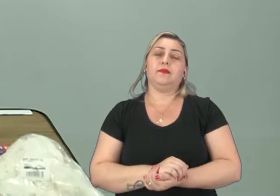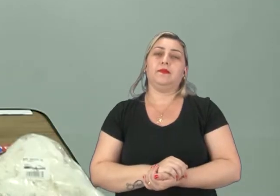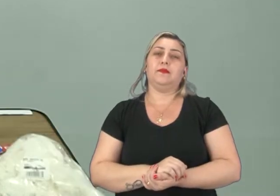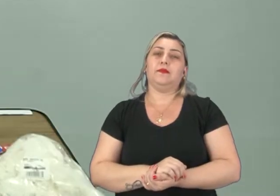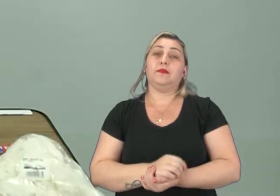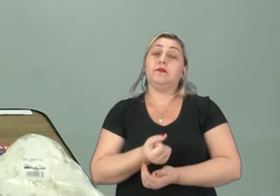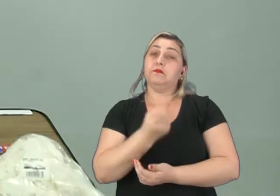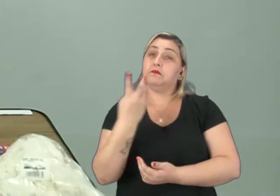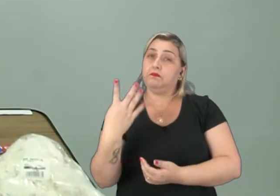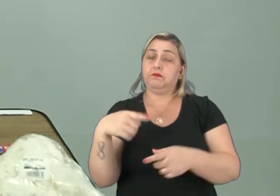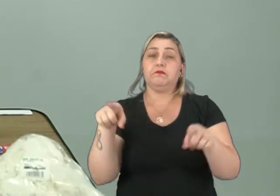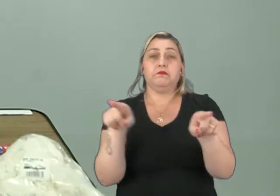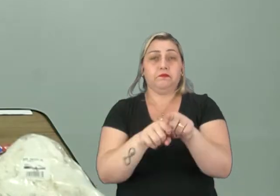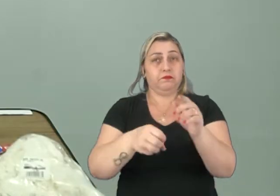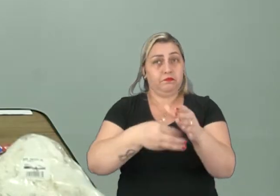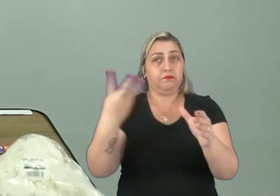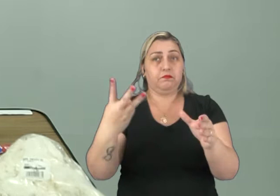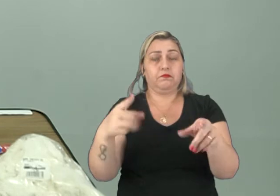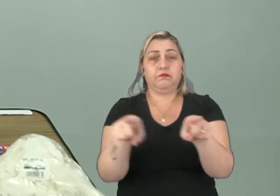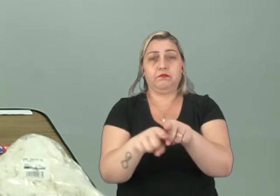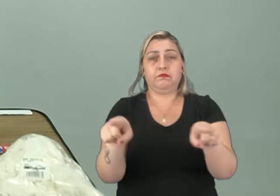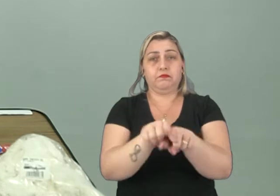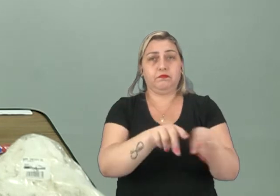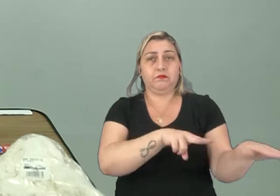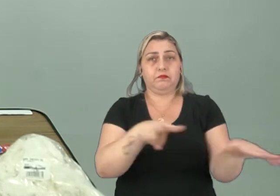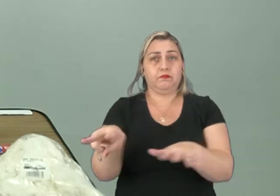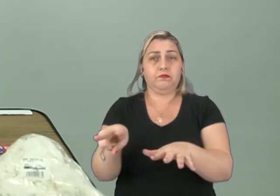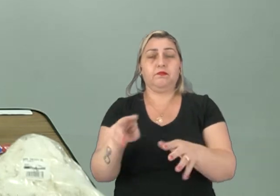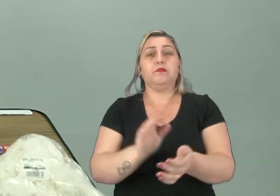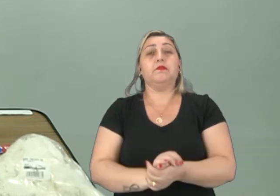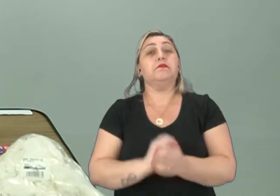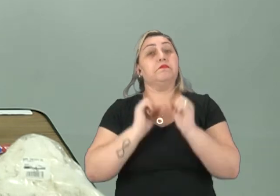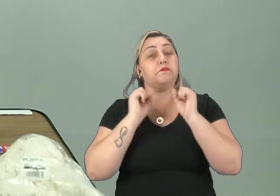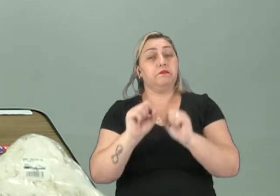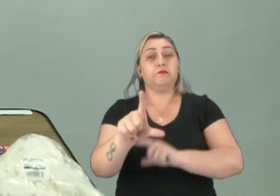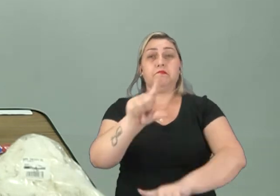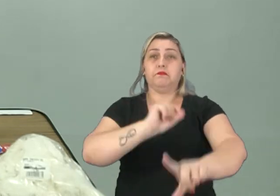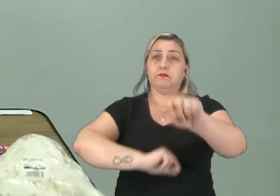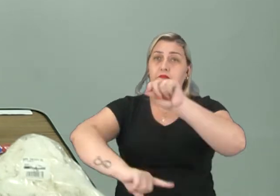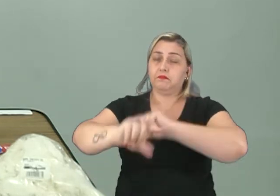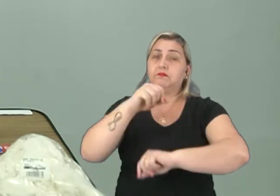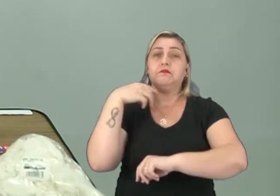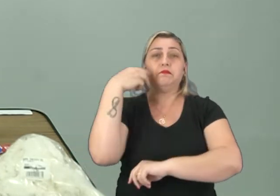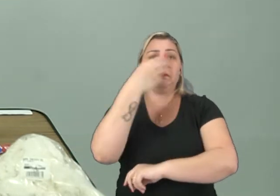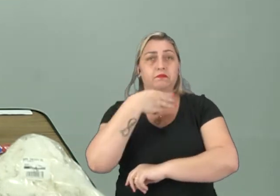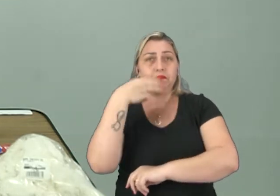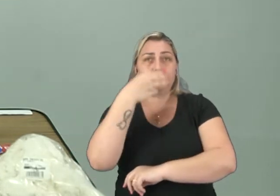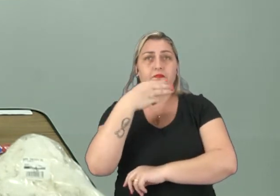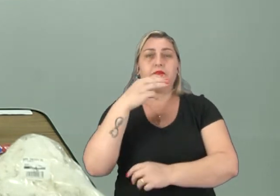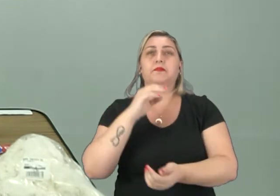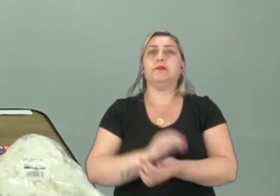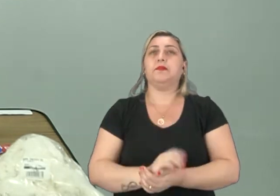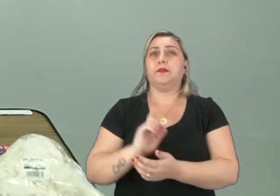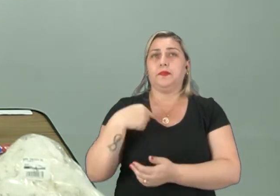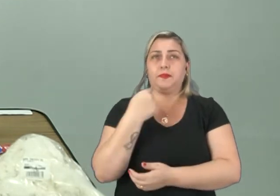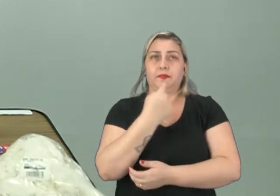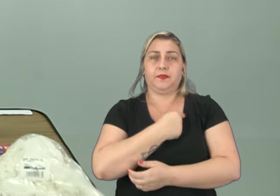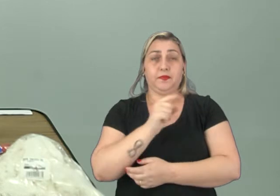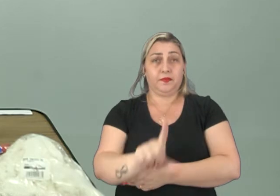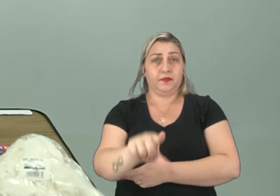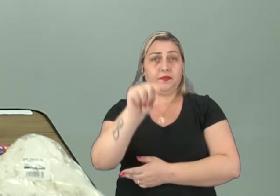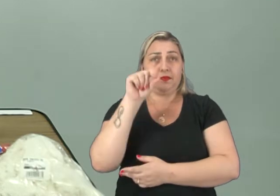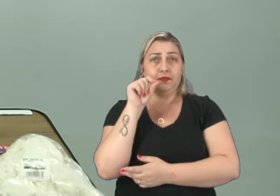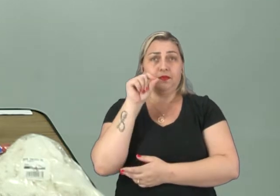em menos quantidade e em menos vezes. Quando a gente pode escolher o açúcar, no caso, a gente